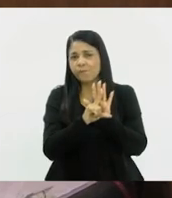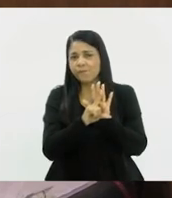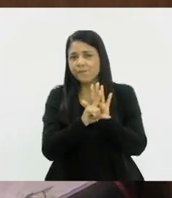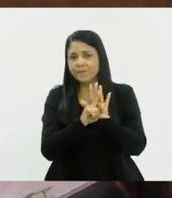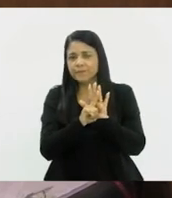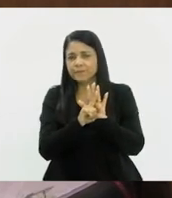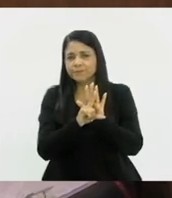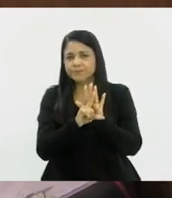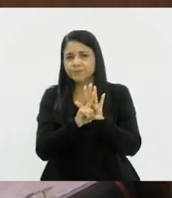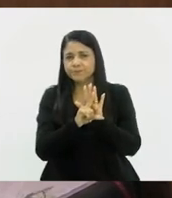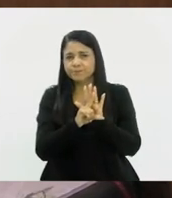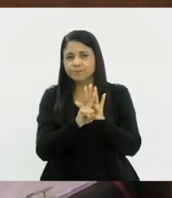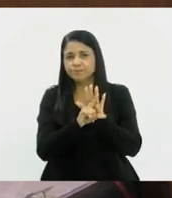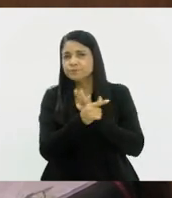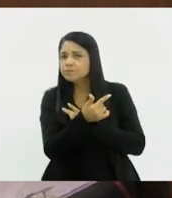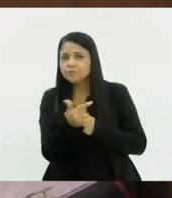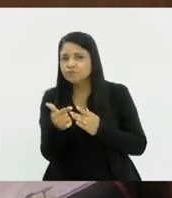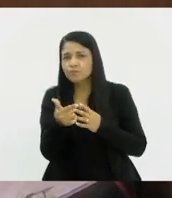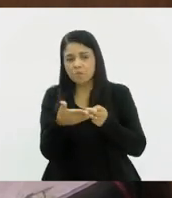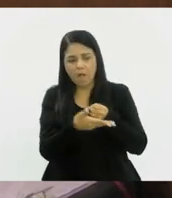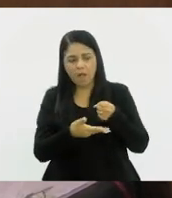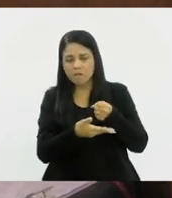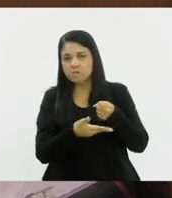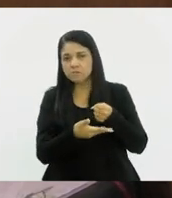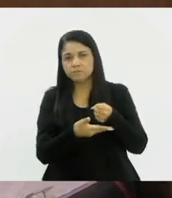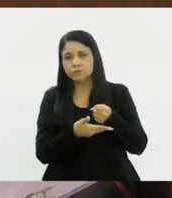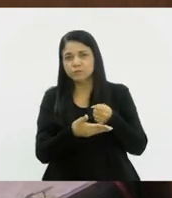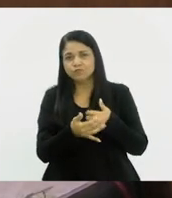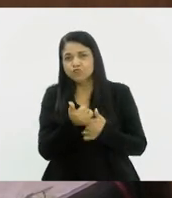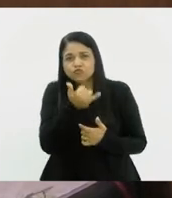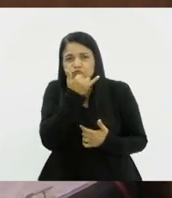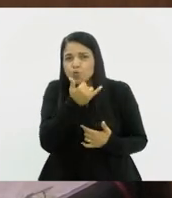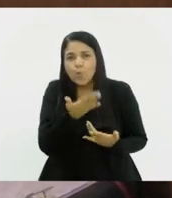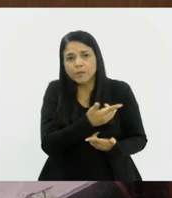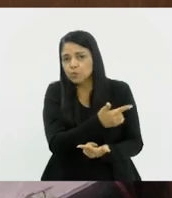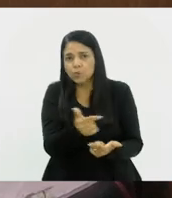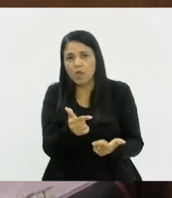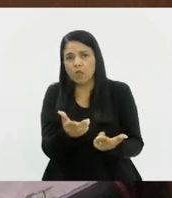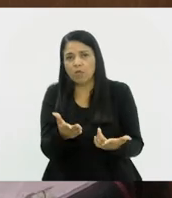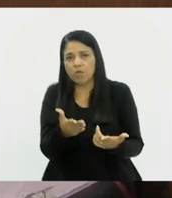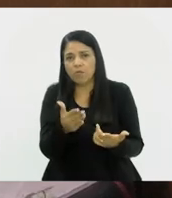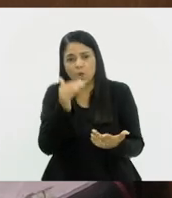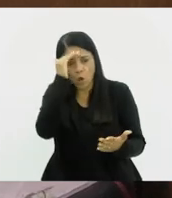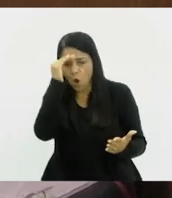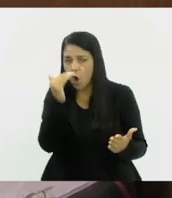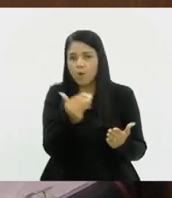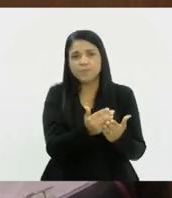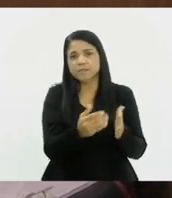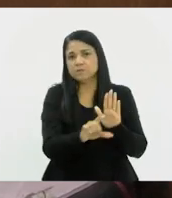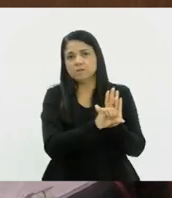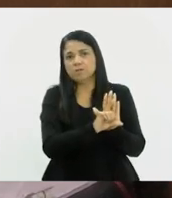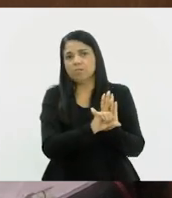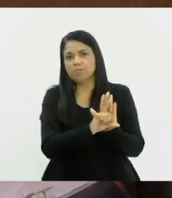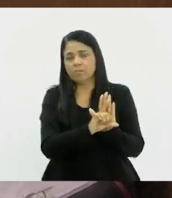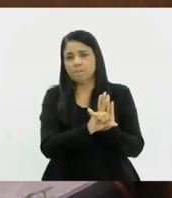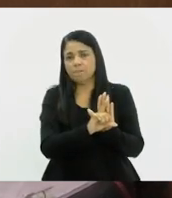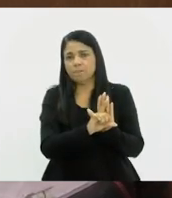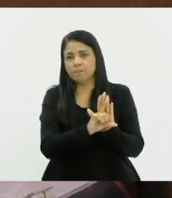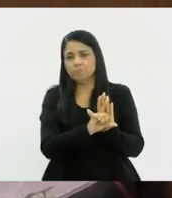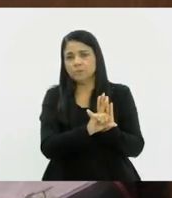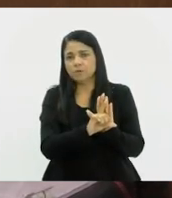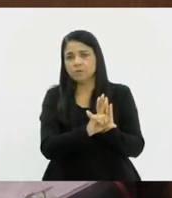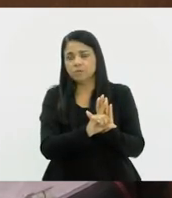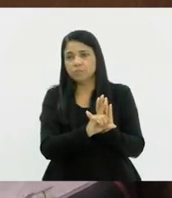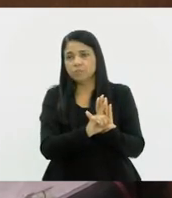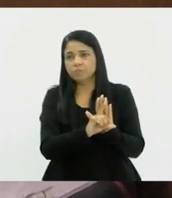a não tem fundamento e não é desculpa da pessoa obedecer a lei é uma lei que não deveria ser